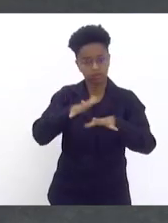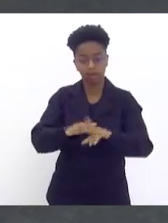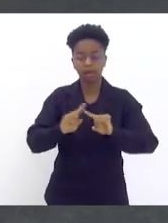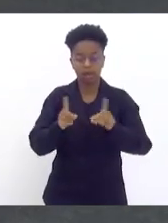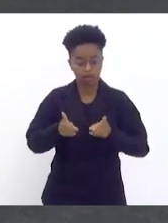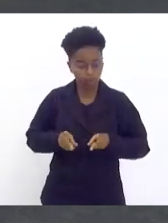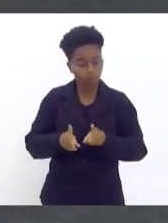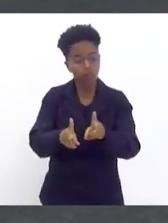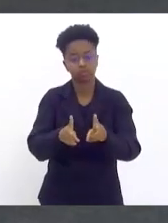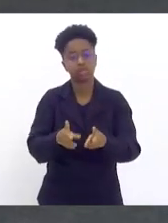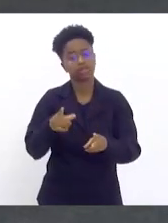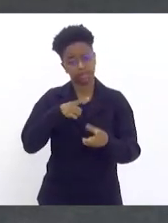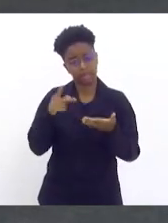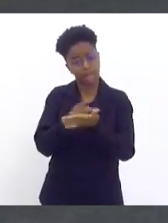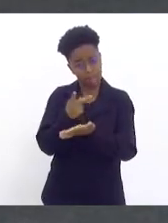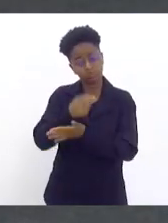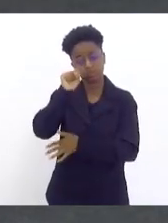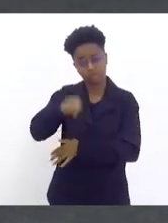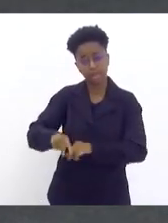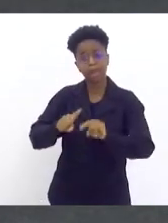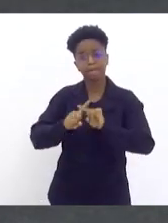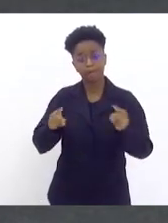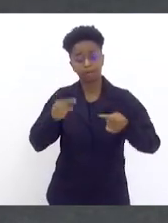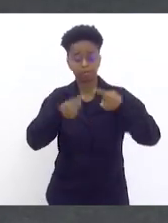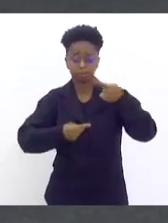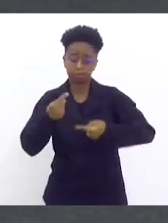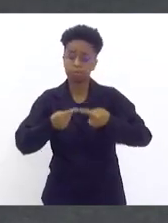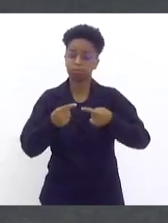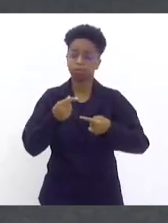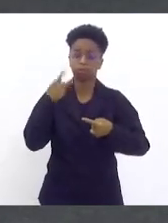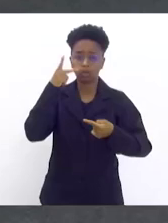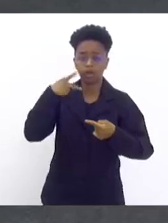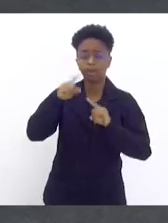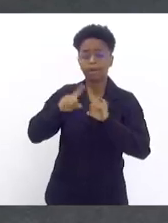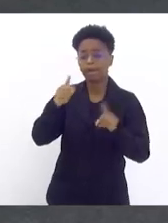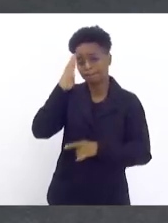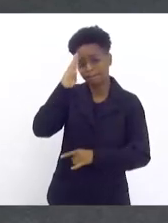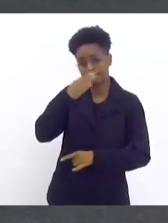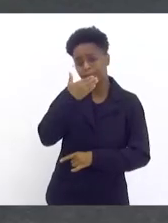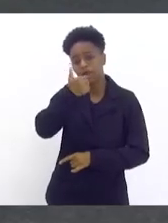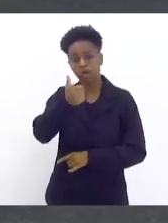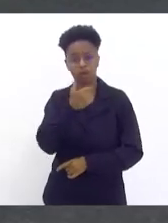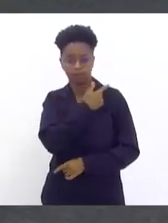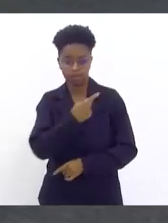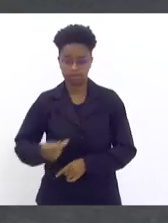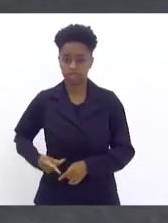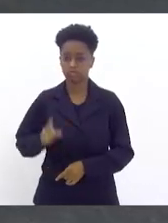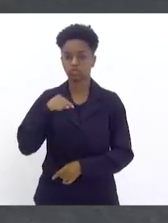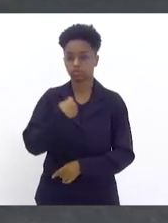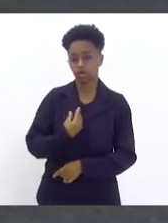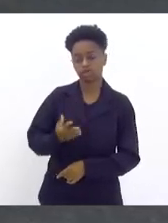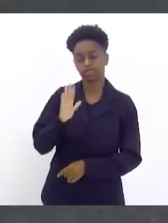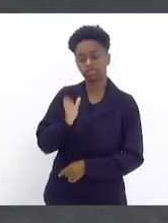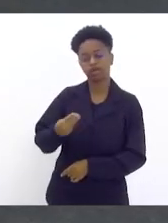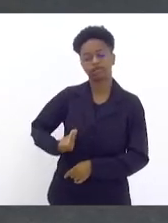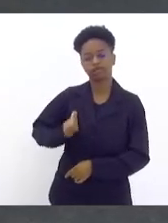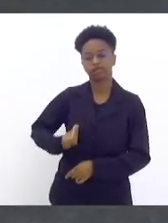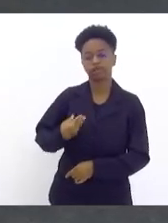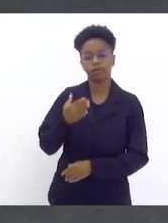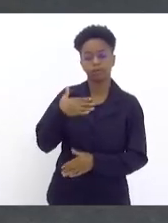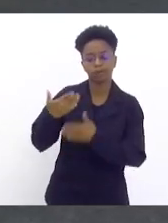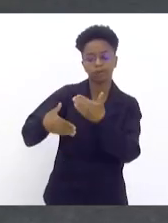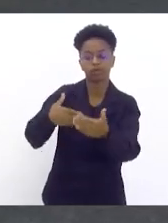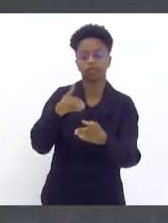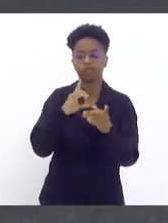né Tá na disputa política mas a melhor presidente né que a gente vivenciou nesse processo de democracia no Brasil